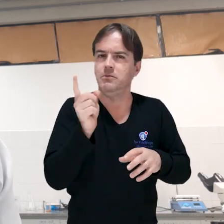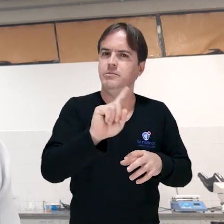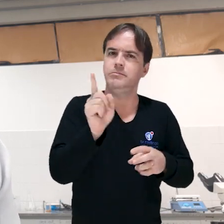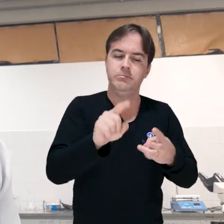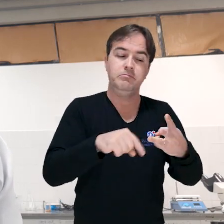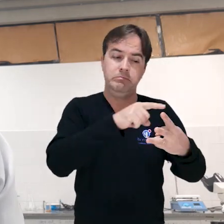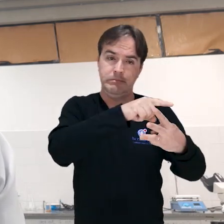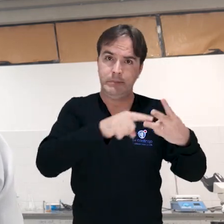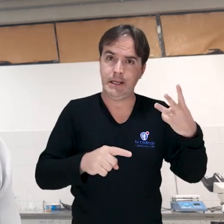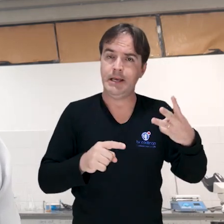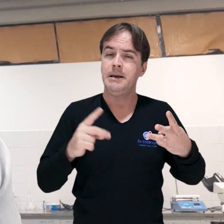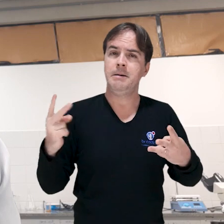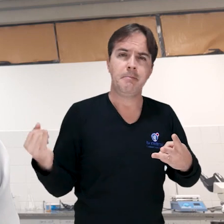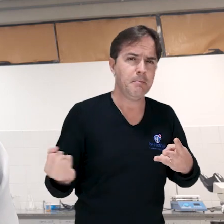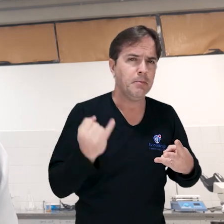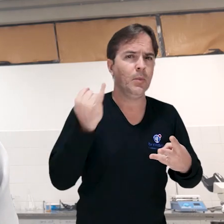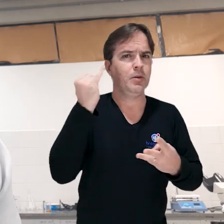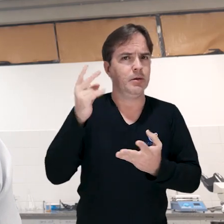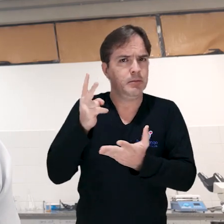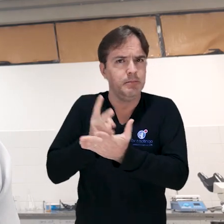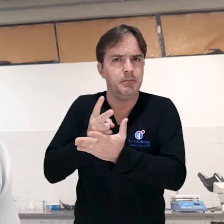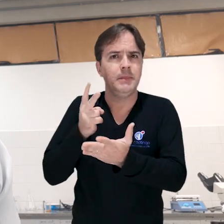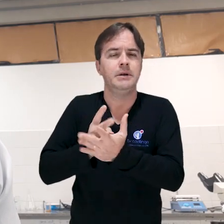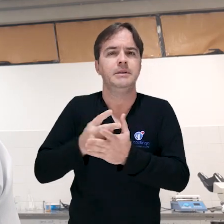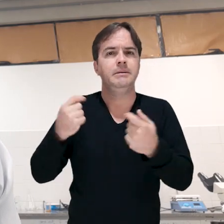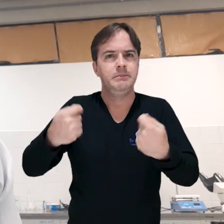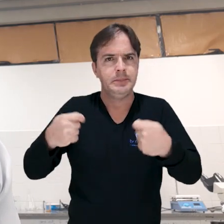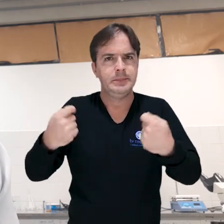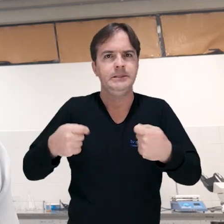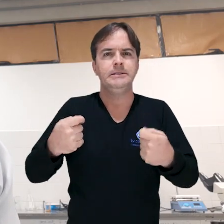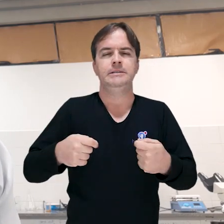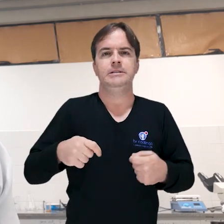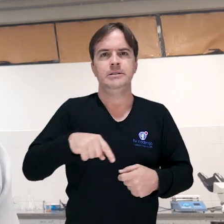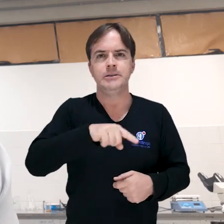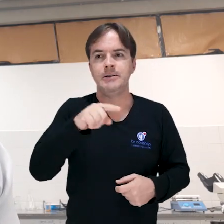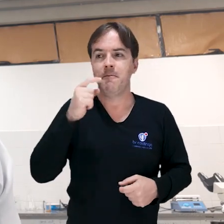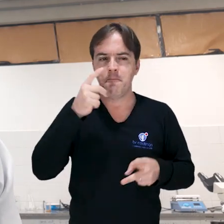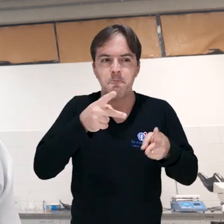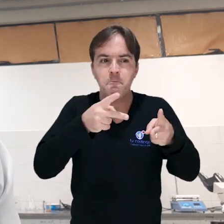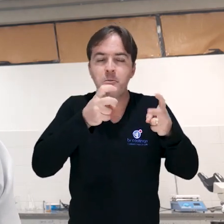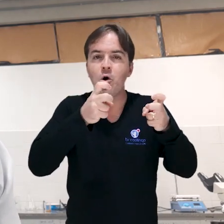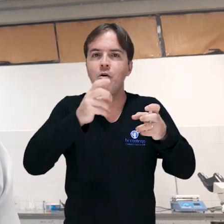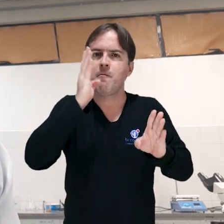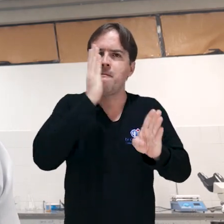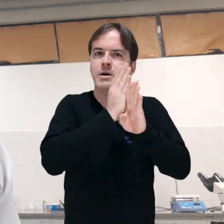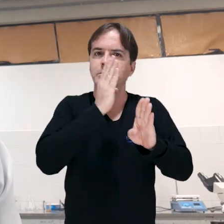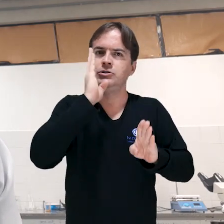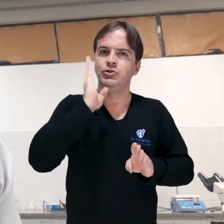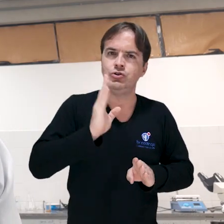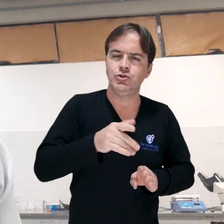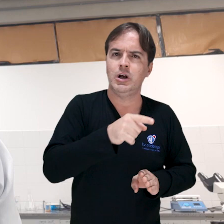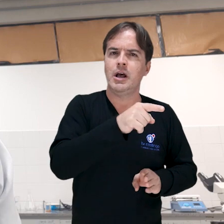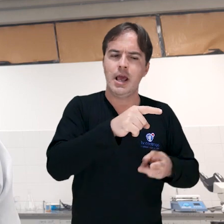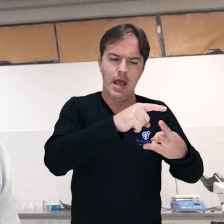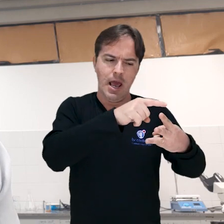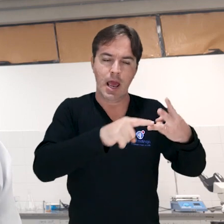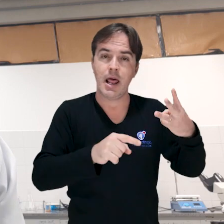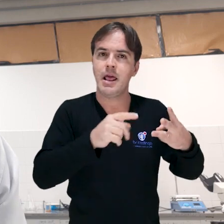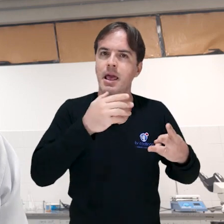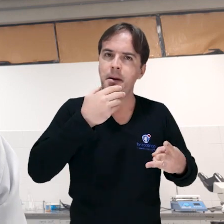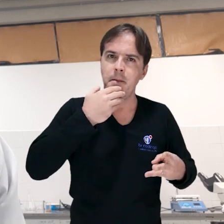são medidas efetivas e com evidências muito fortes, que são